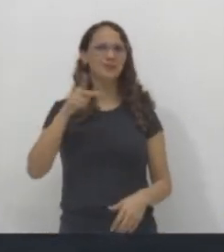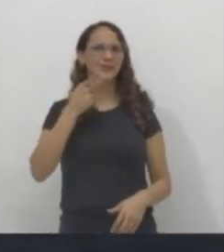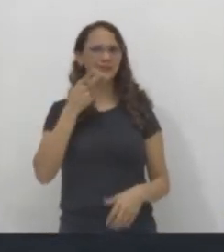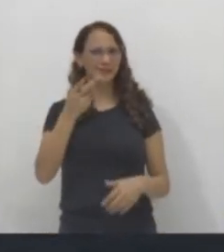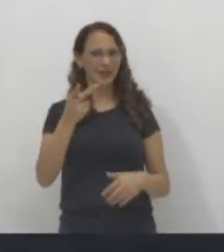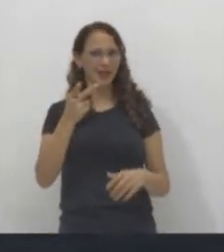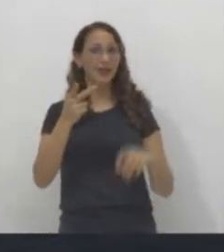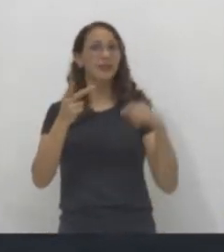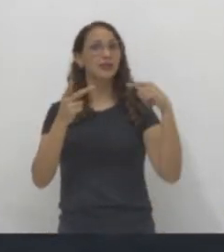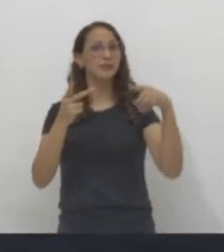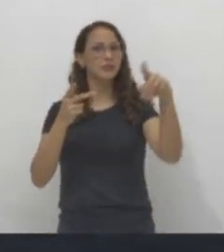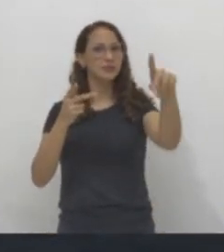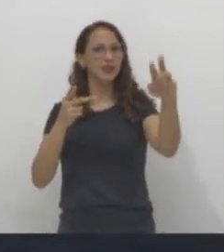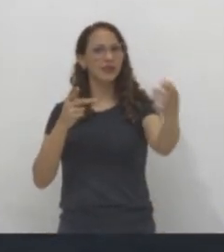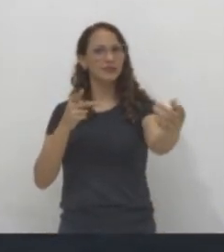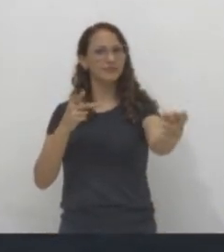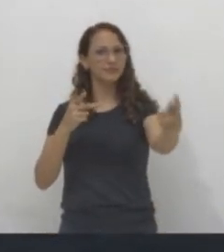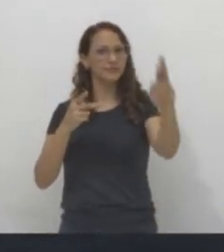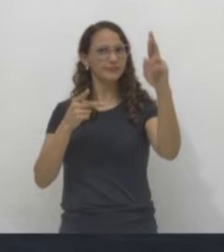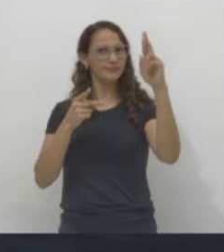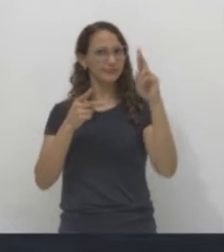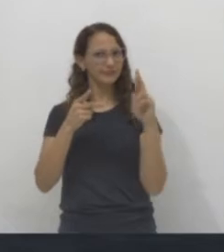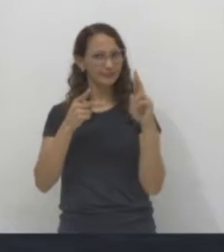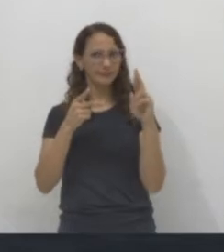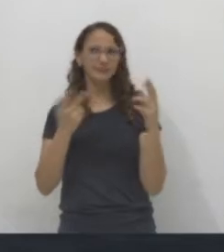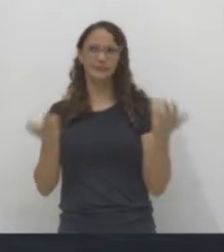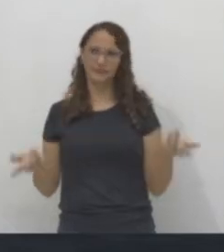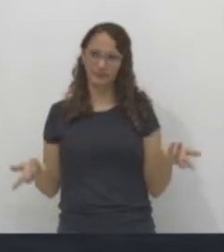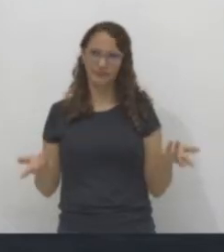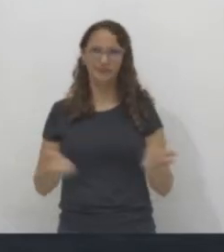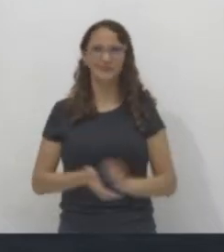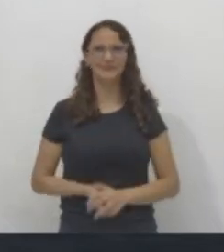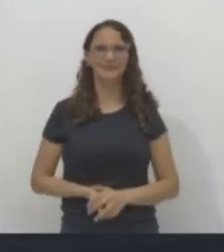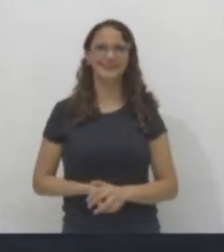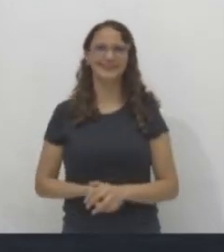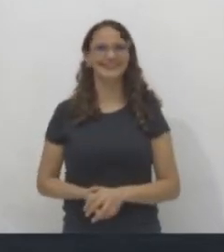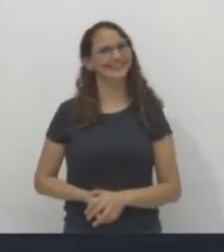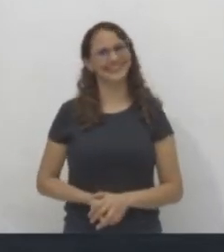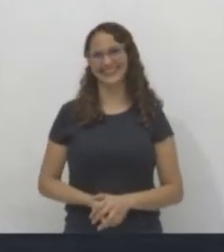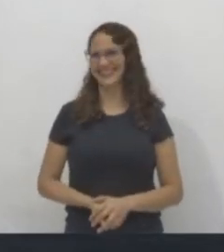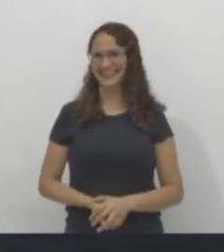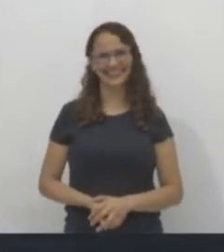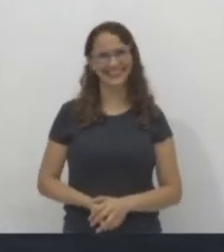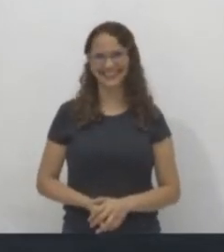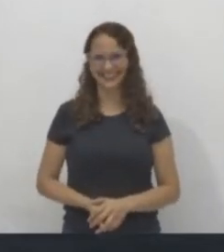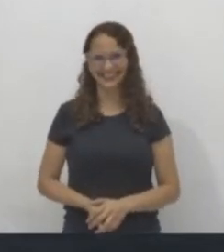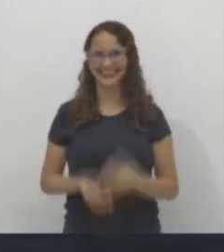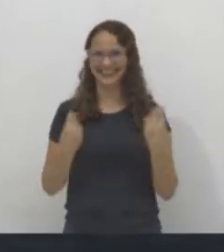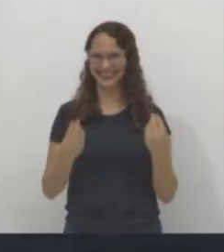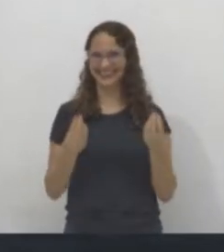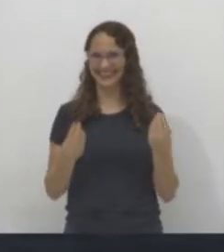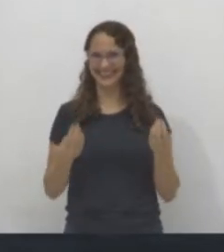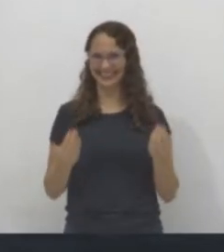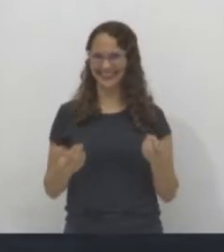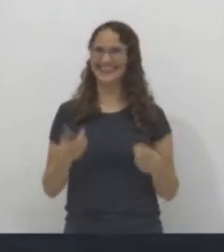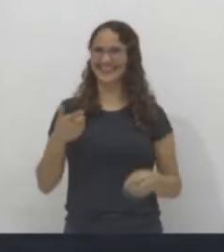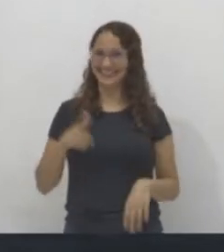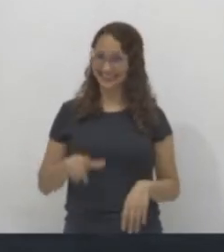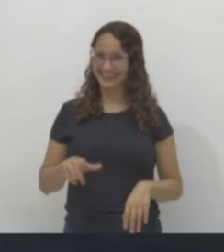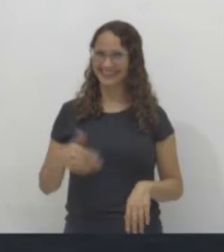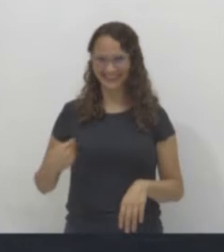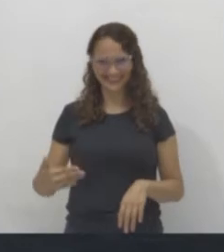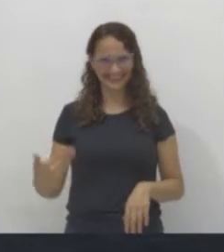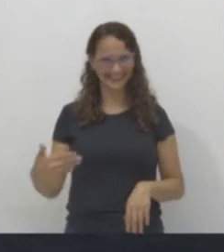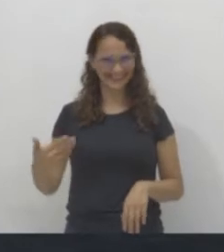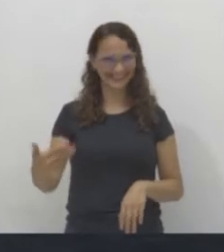dá o sentido de humor na piada. Ai, ai, que profissão é essa? Vamos lá então, para a